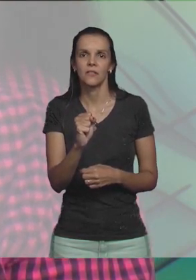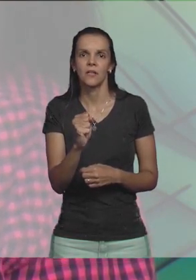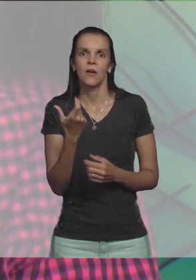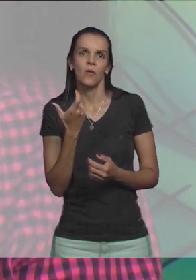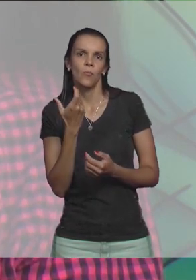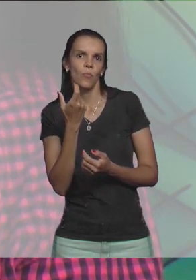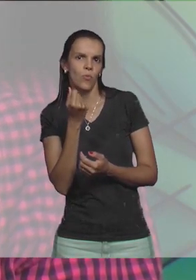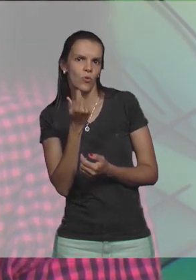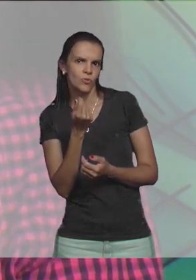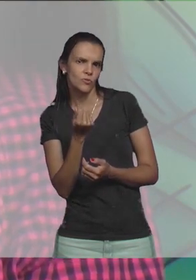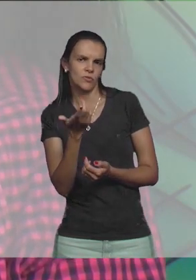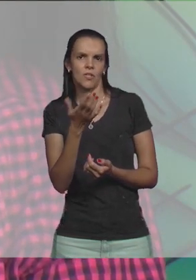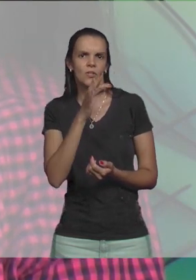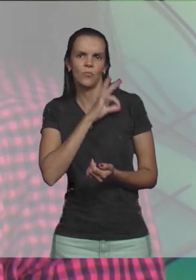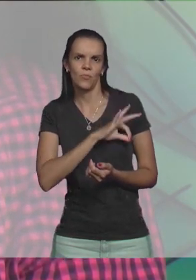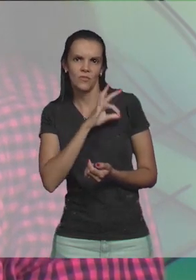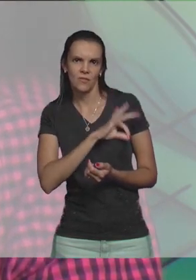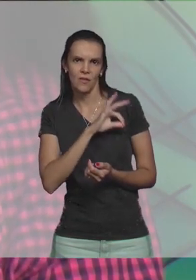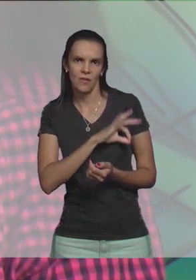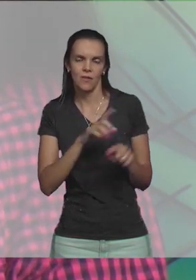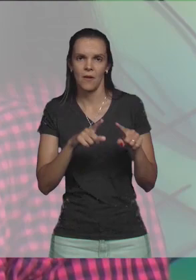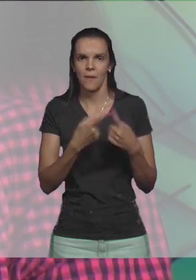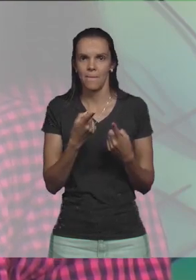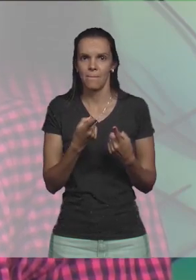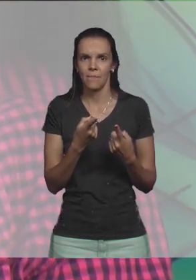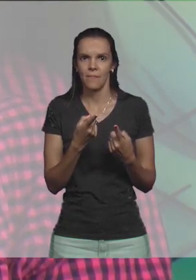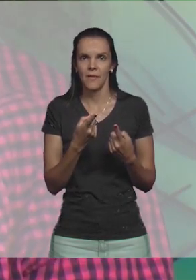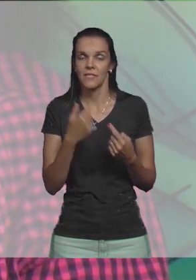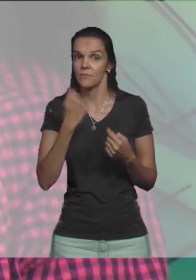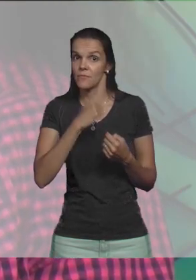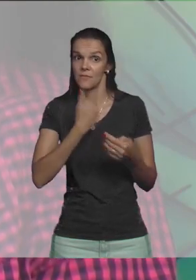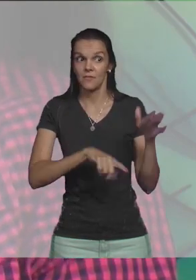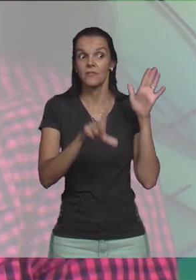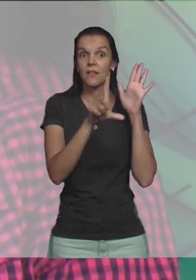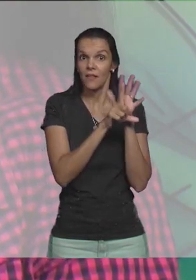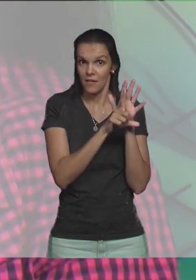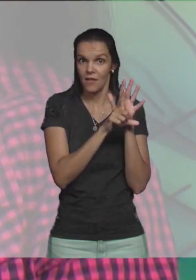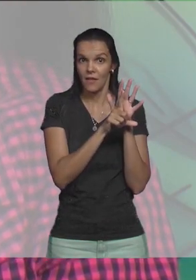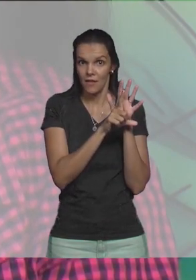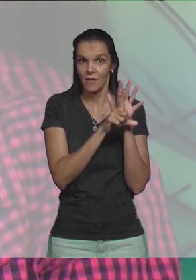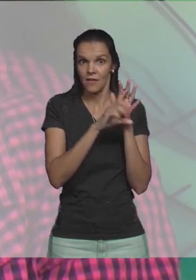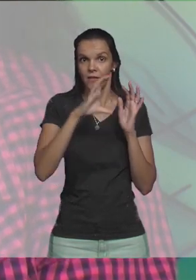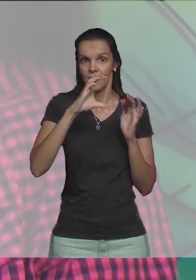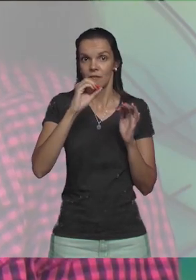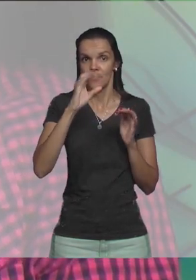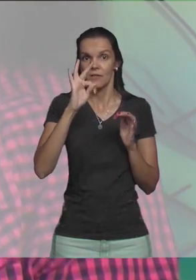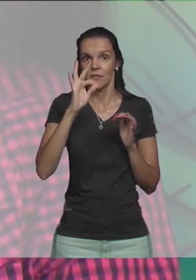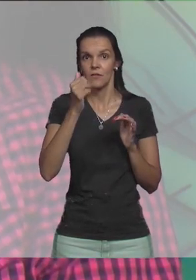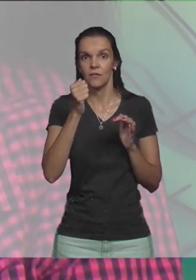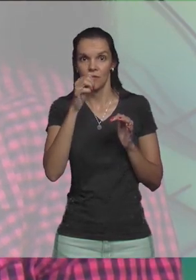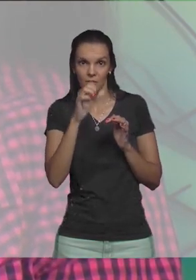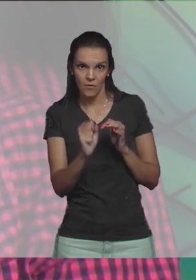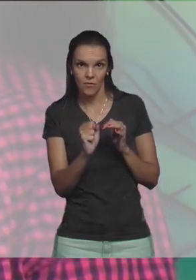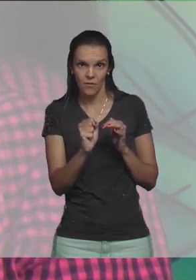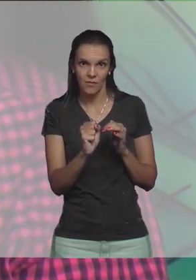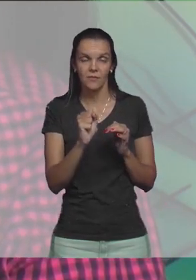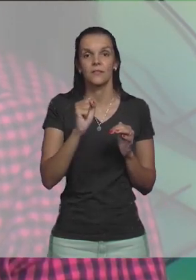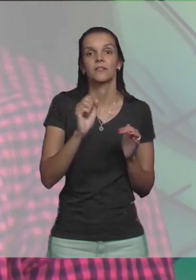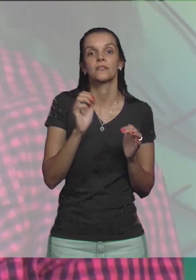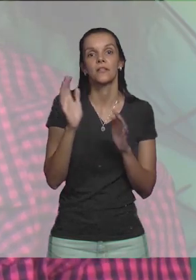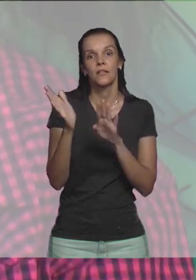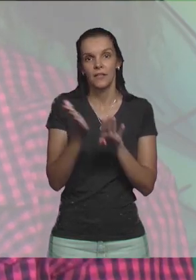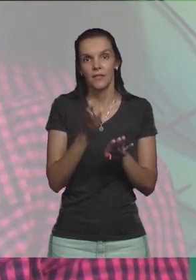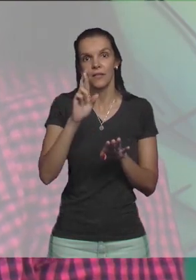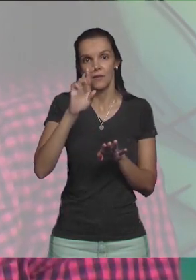A criatura parou para ler a lei de cotas alguma vez? Tá escrito lá, gente. Tá? Um dos itens é cota por